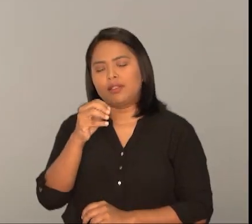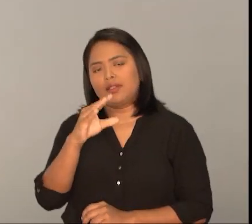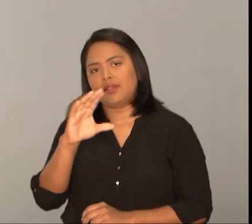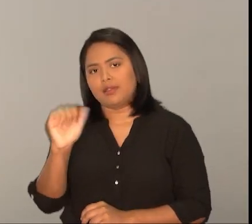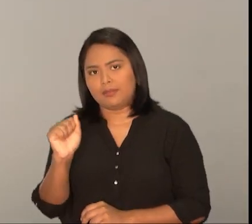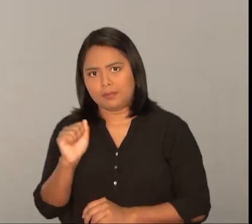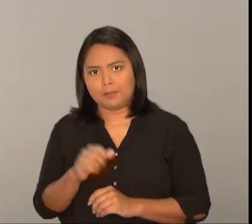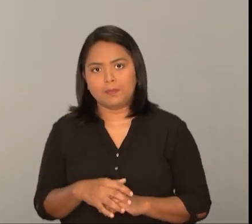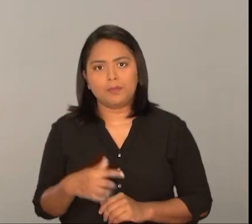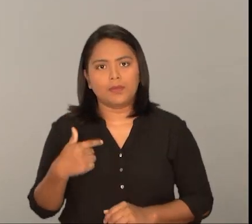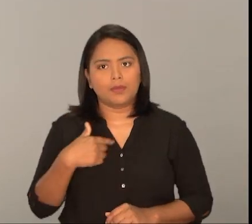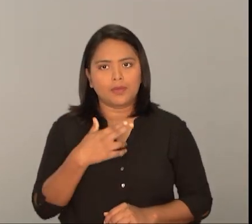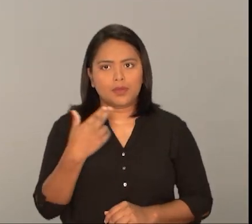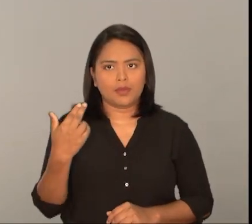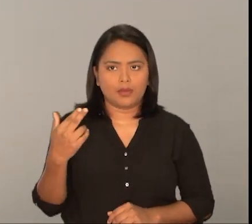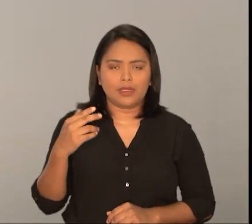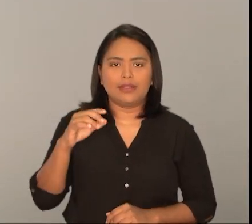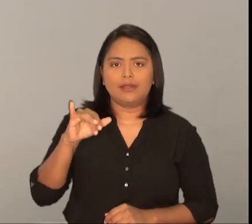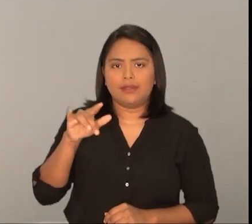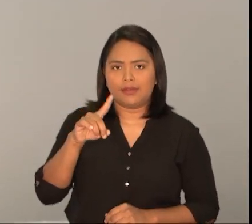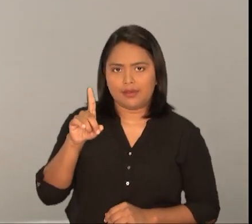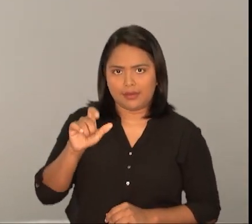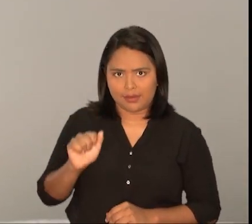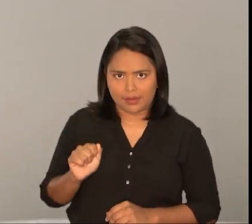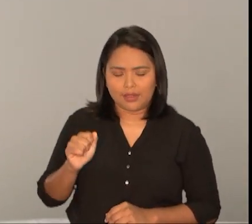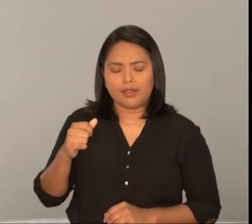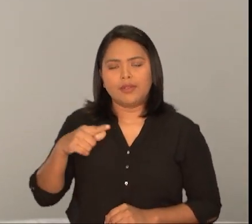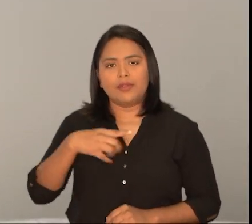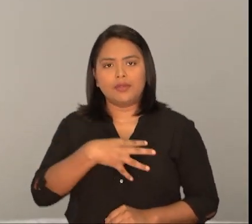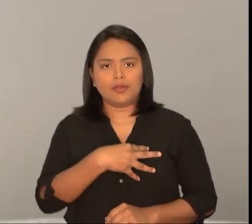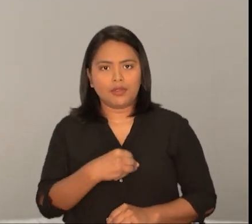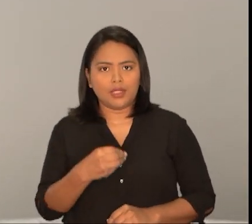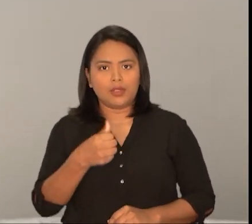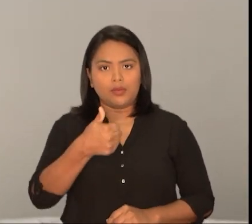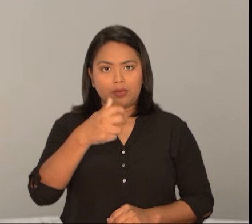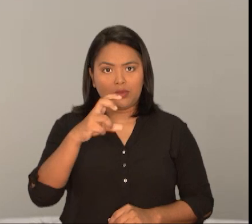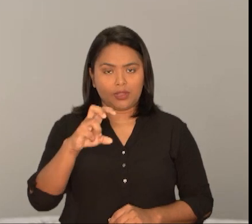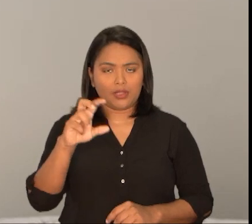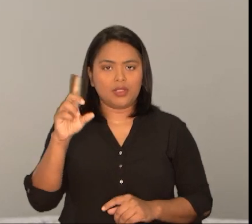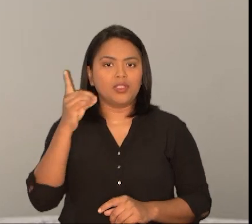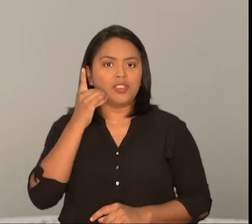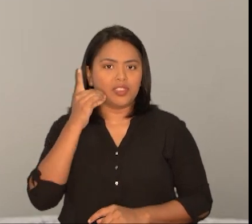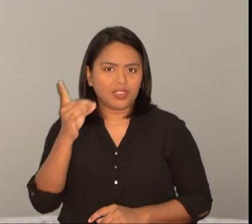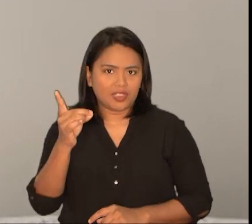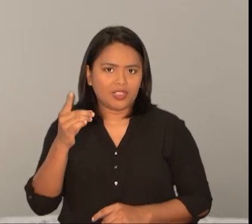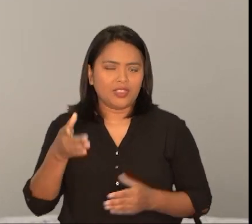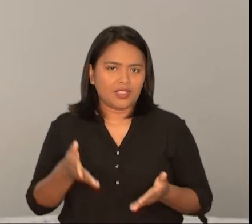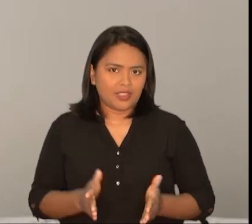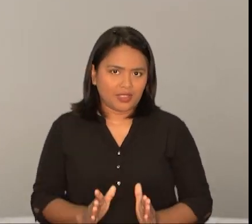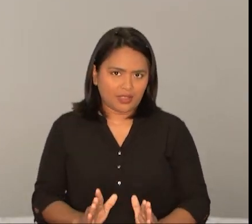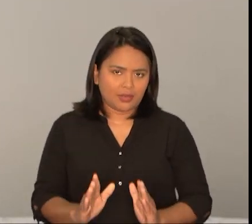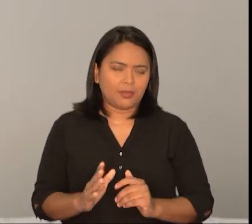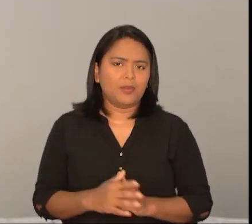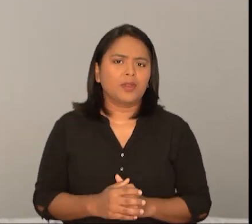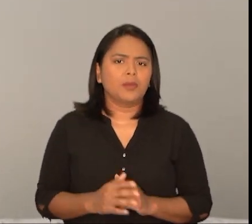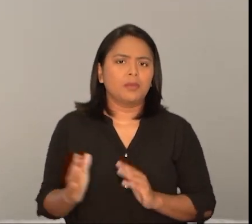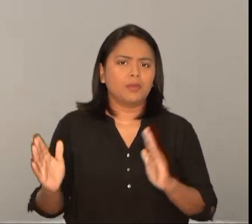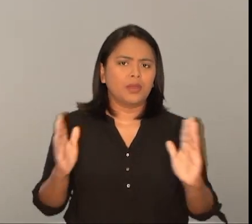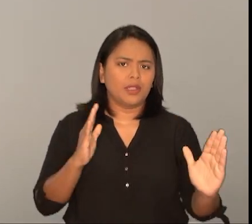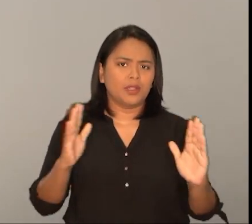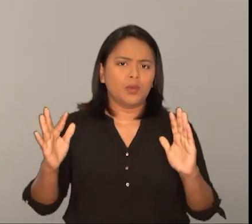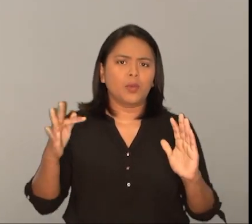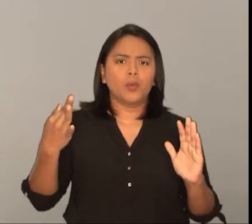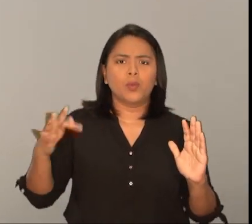Eu me chamo Isa Sena, sou mãe do Arthurzinho de 1 mês e 15 dias e a minha dúvida é: nessa fase em que se iniciam as cólicas,